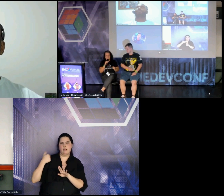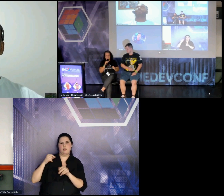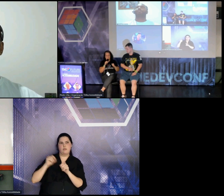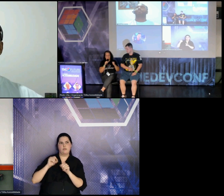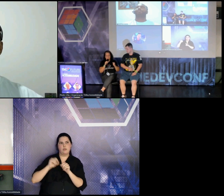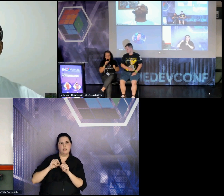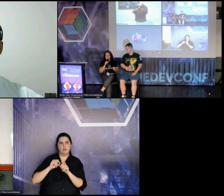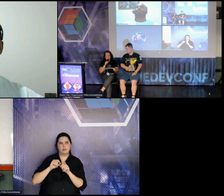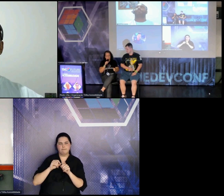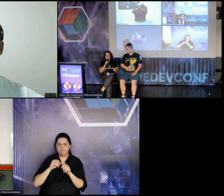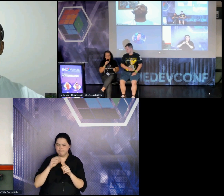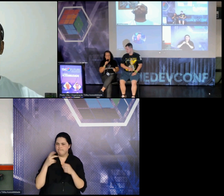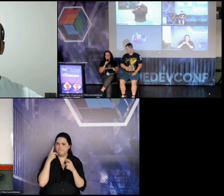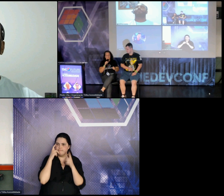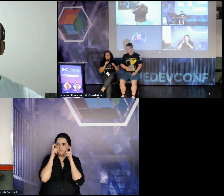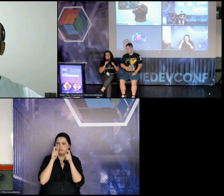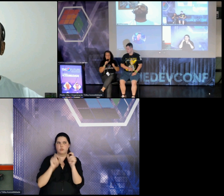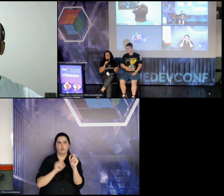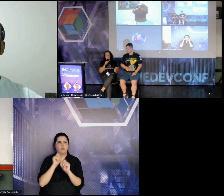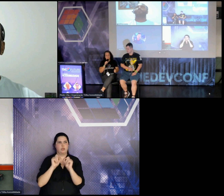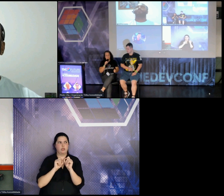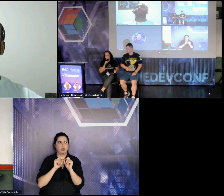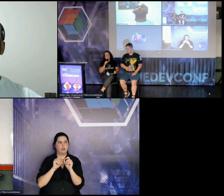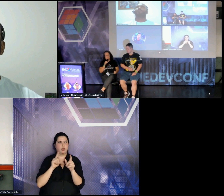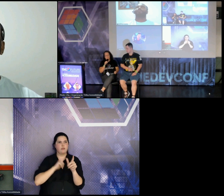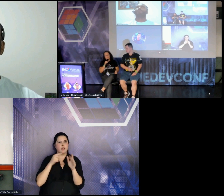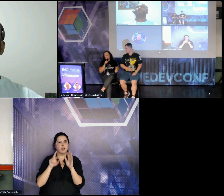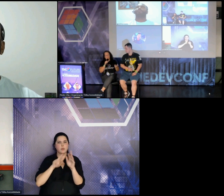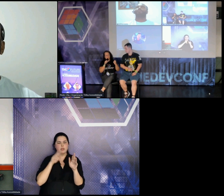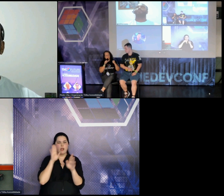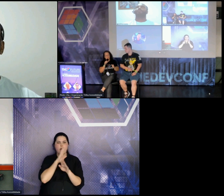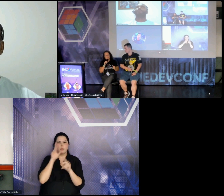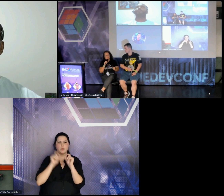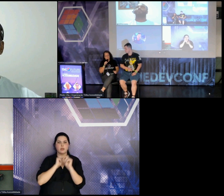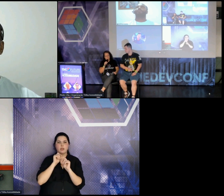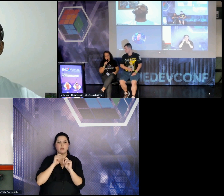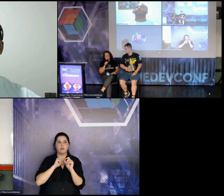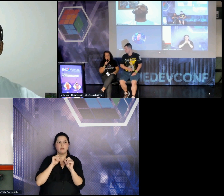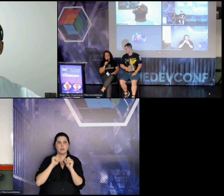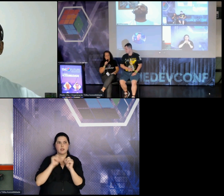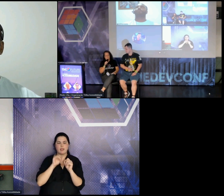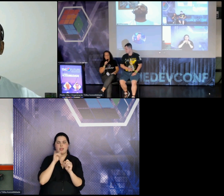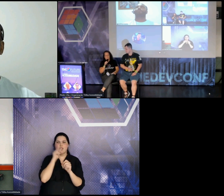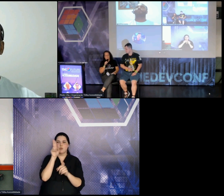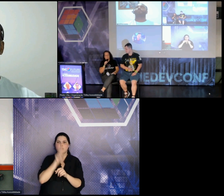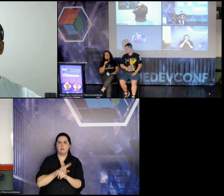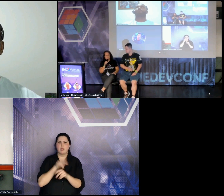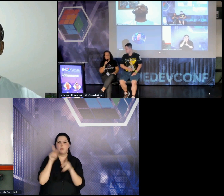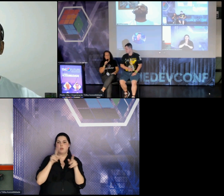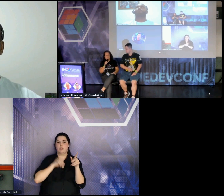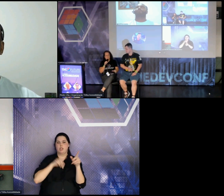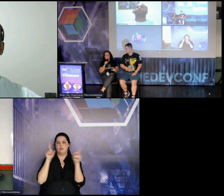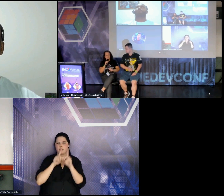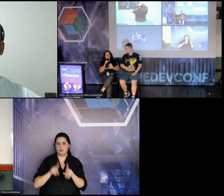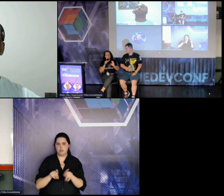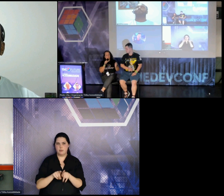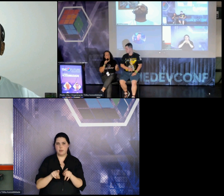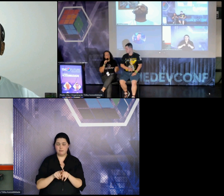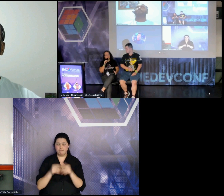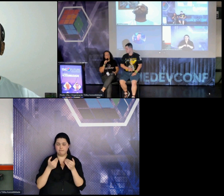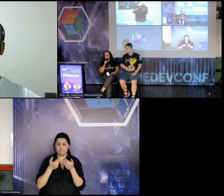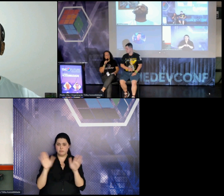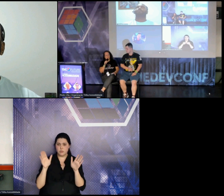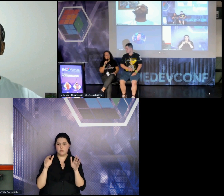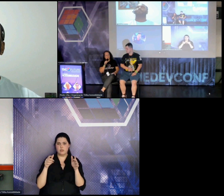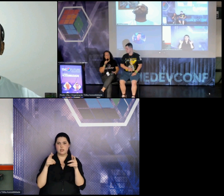Via, que foi muito interessante e que trouxe muito resultado, nós fizemos testes de usabilidade com pessoas com deficiência e a gente